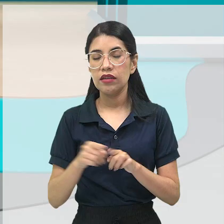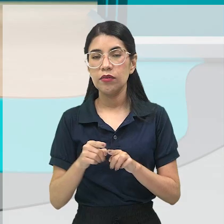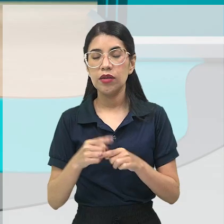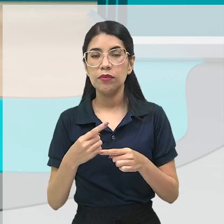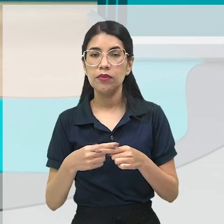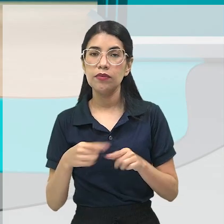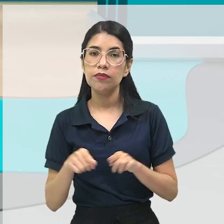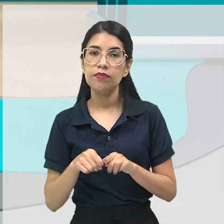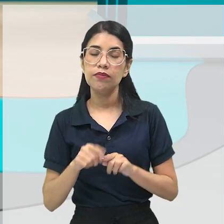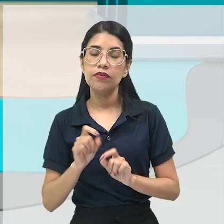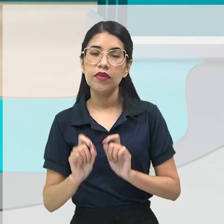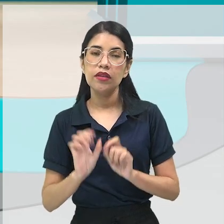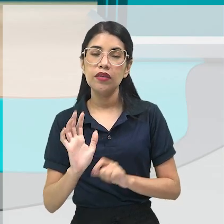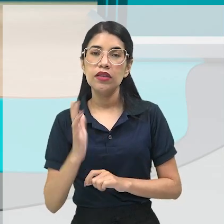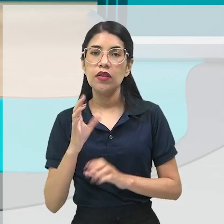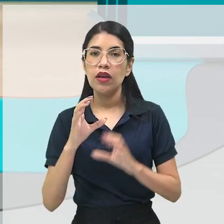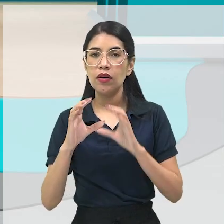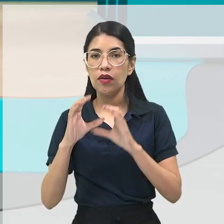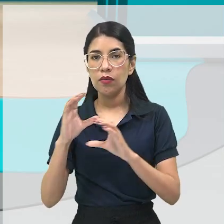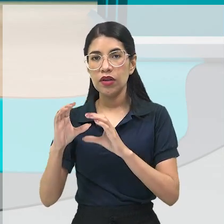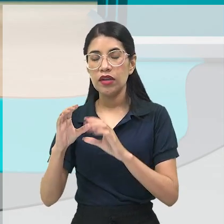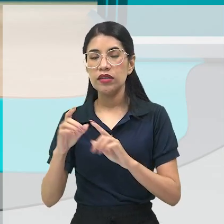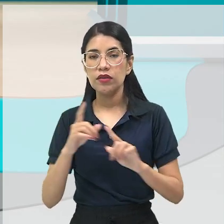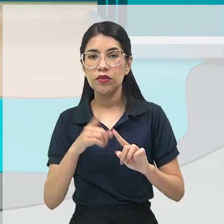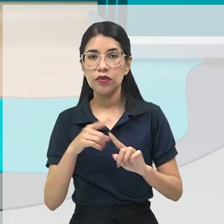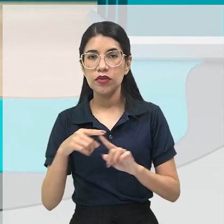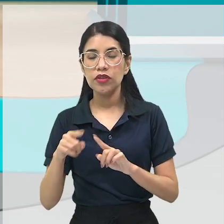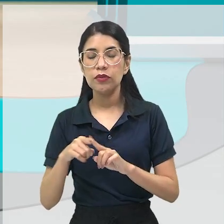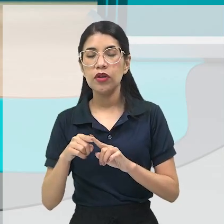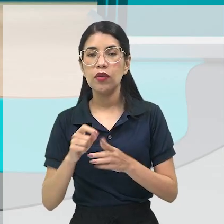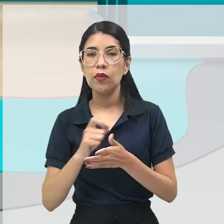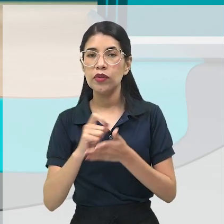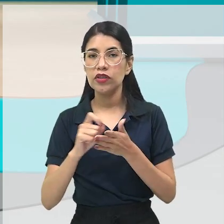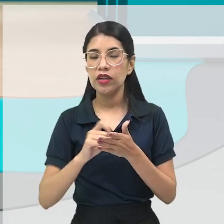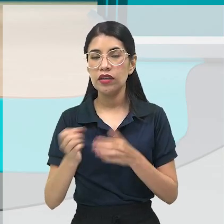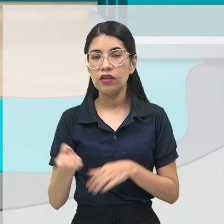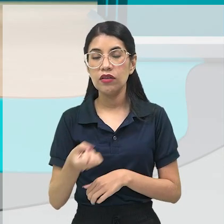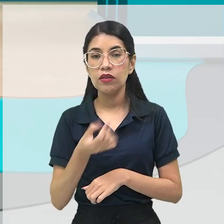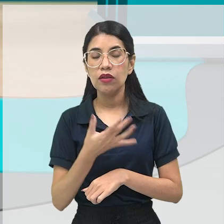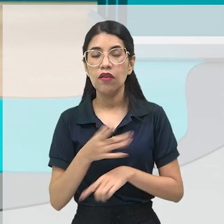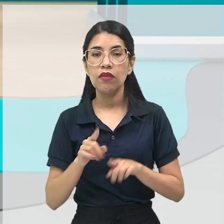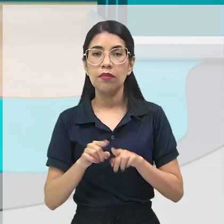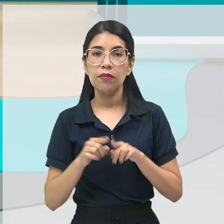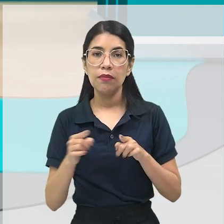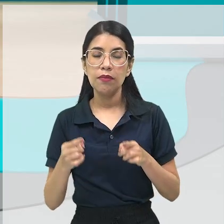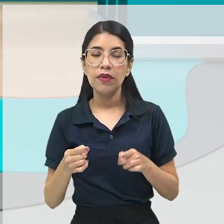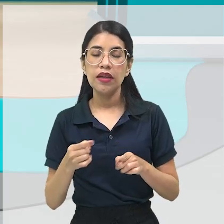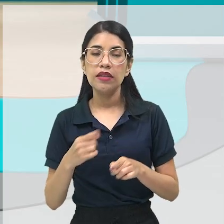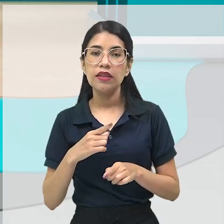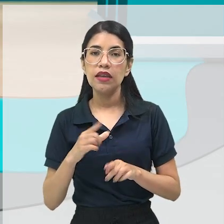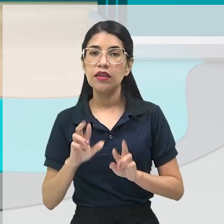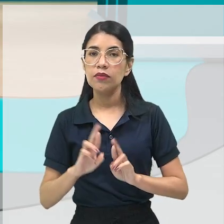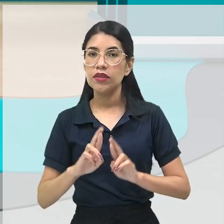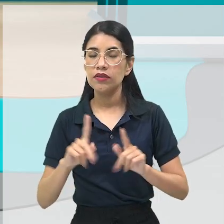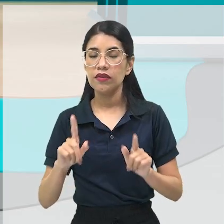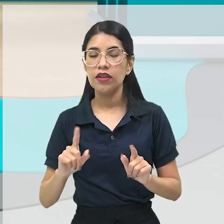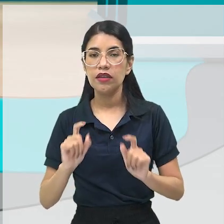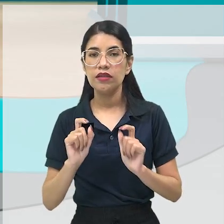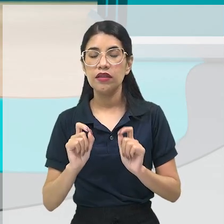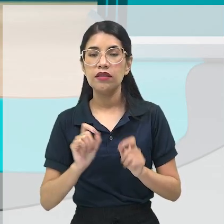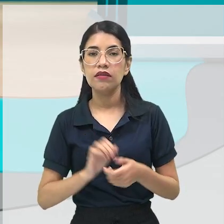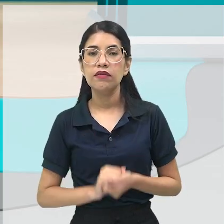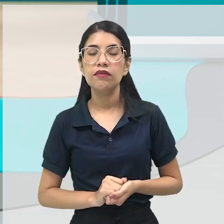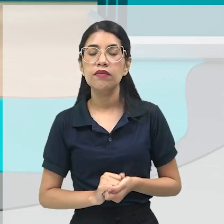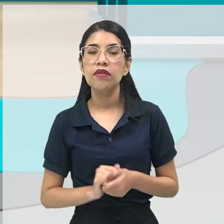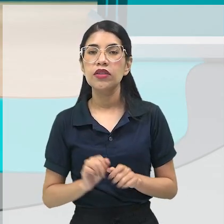de também comunicar. É uma nova escrita, mas é uma escrita que ela é diferente, em que